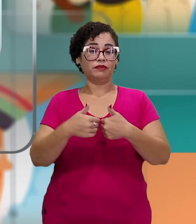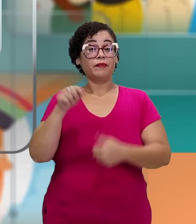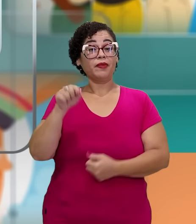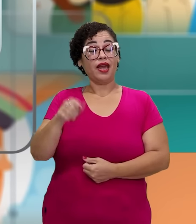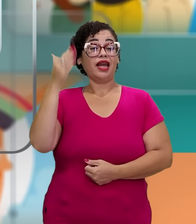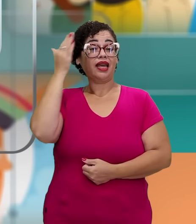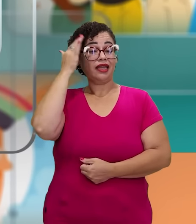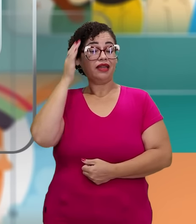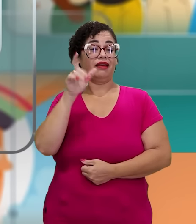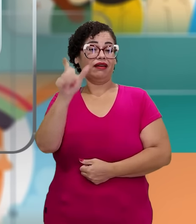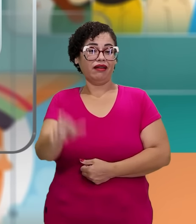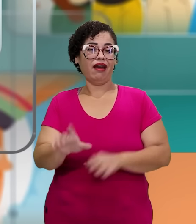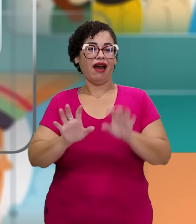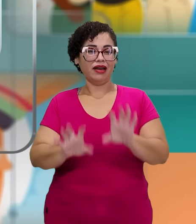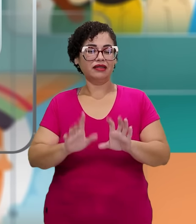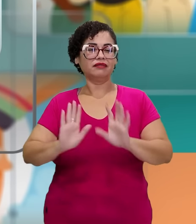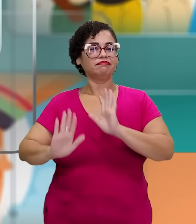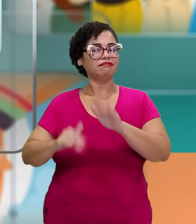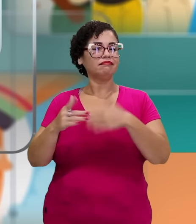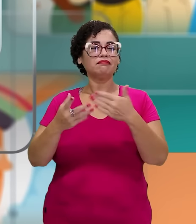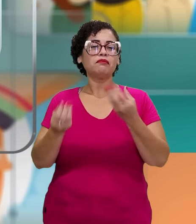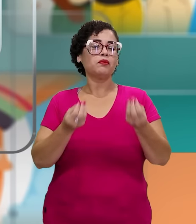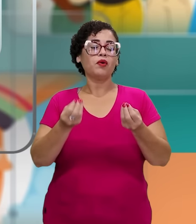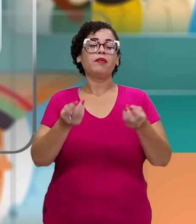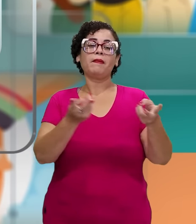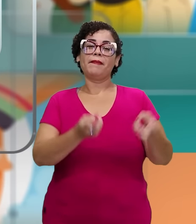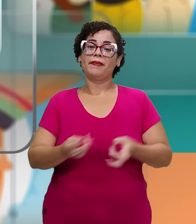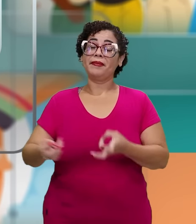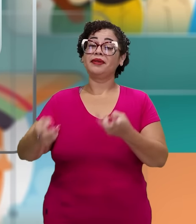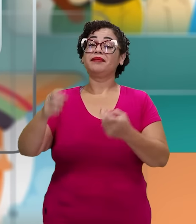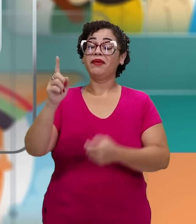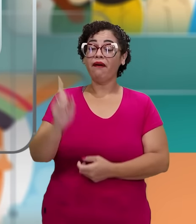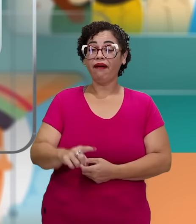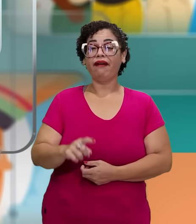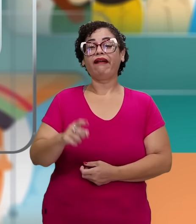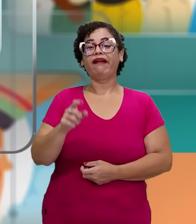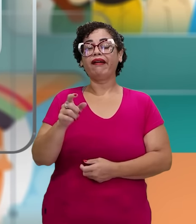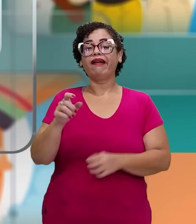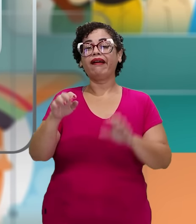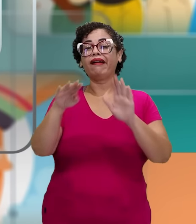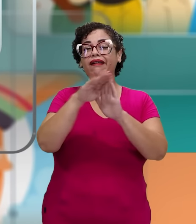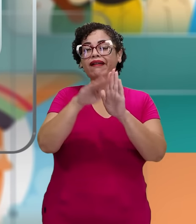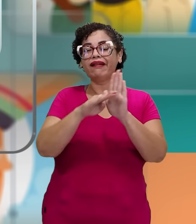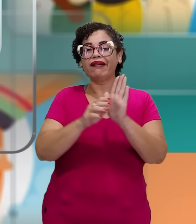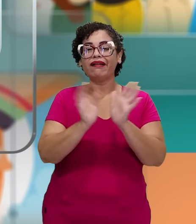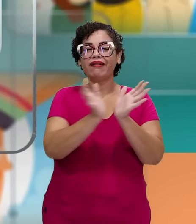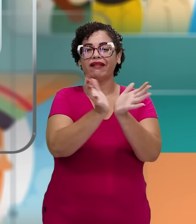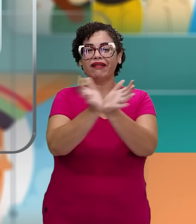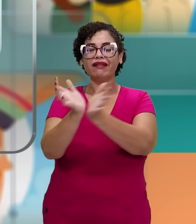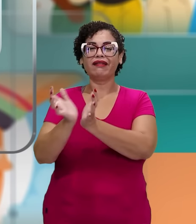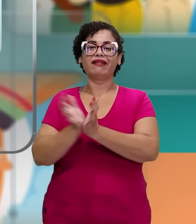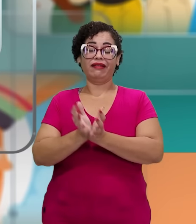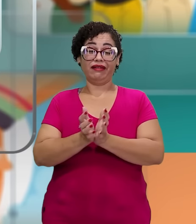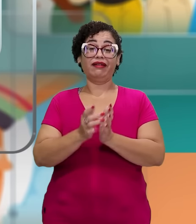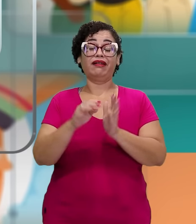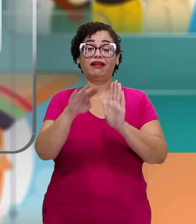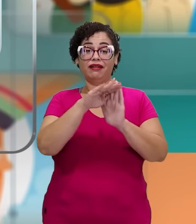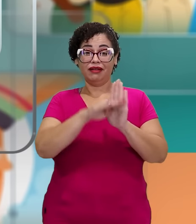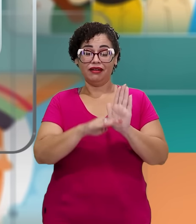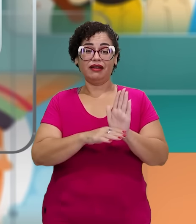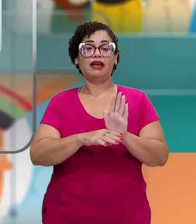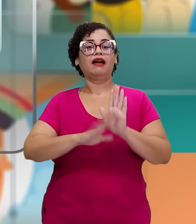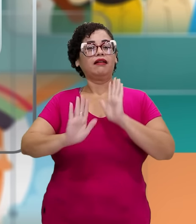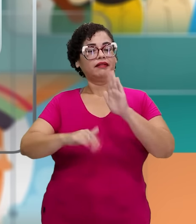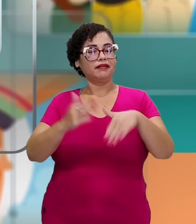condição tem evoluído com consideravelmente além das classificações diagnósticas graças ao avanço das